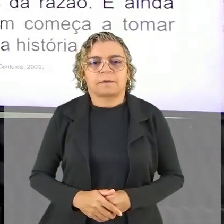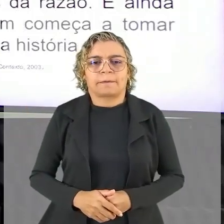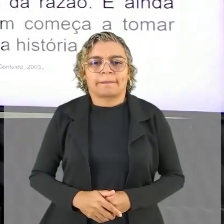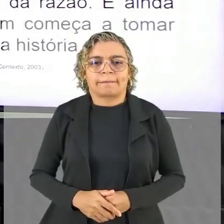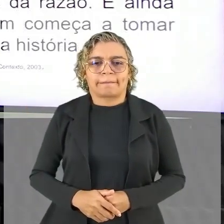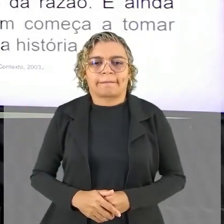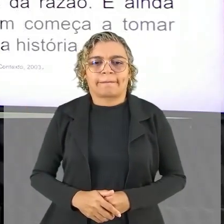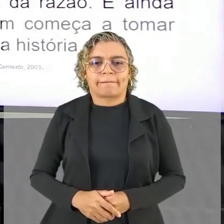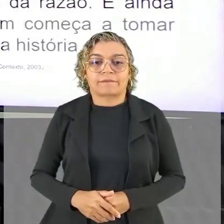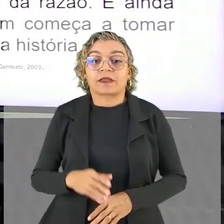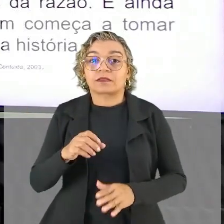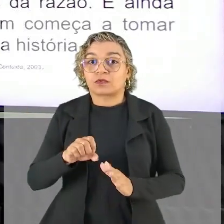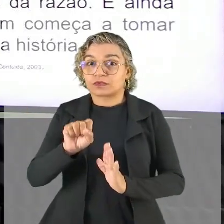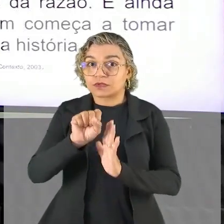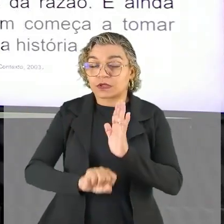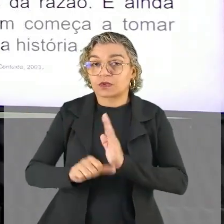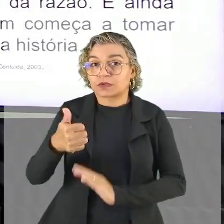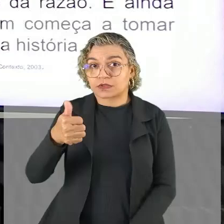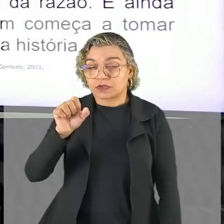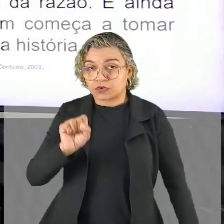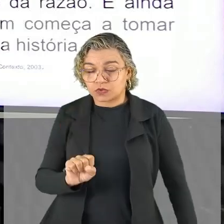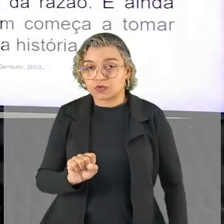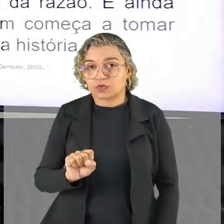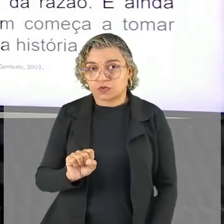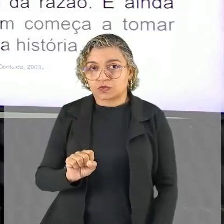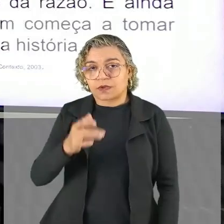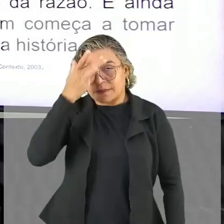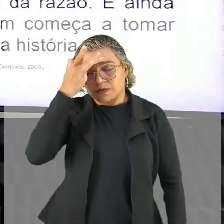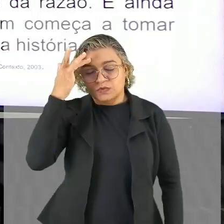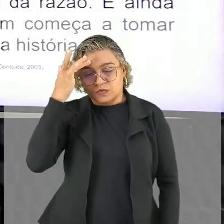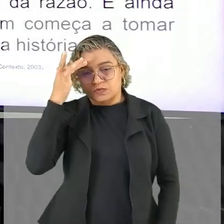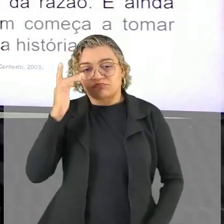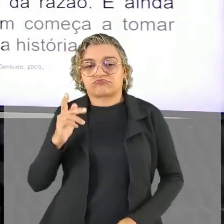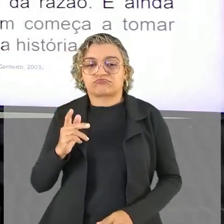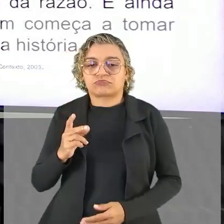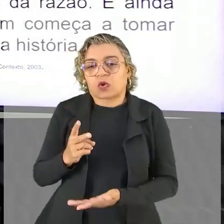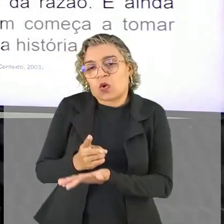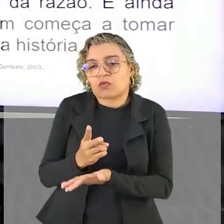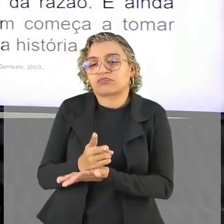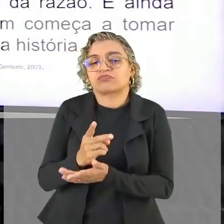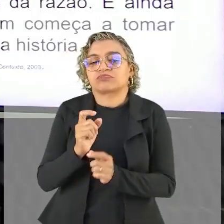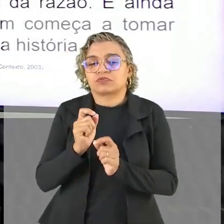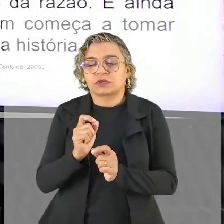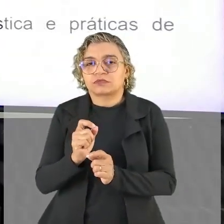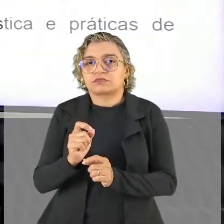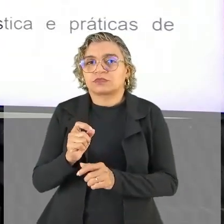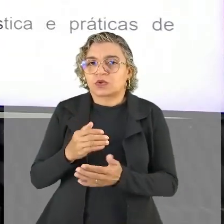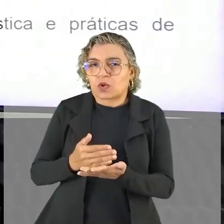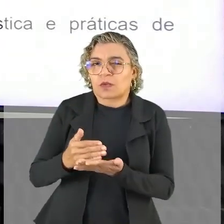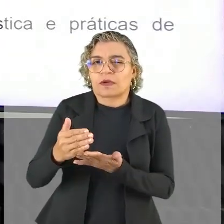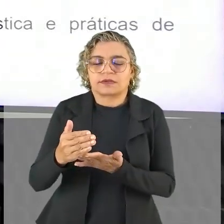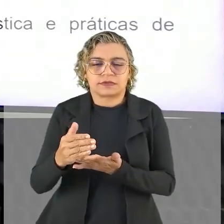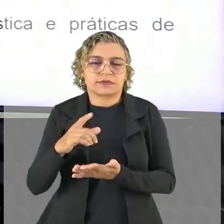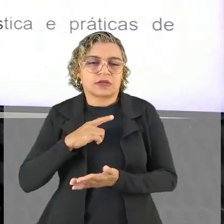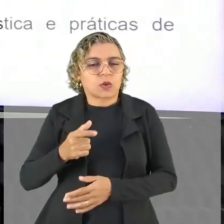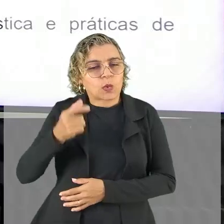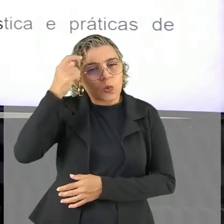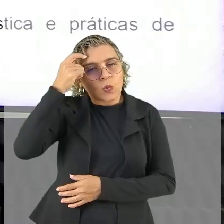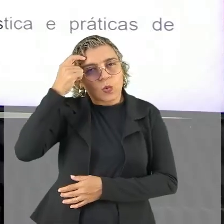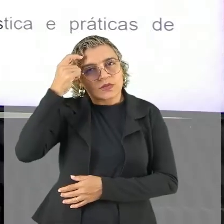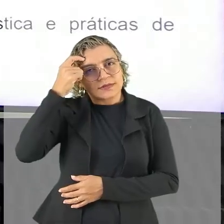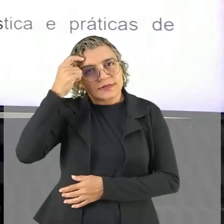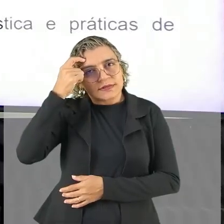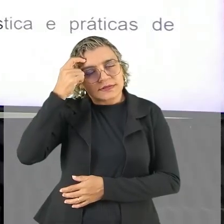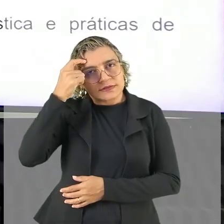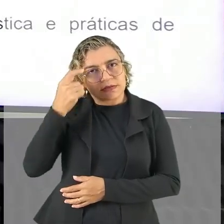Ainda no século XVIII que o homem começa a tomar consciência de sua situação na história, beleza? Então vamos ao que